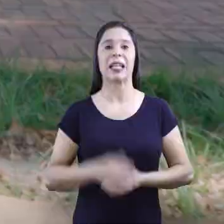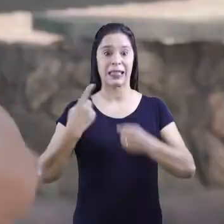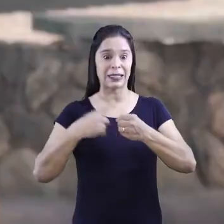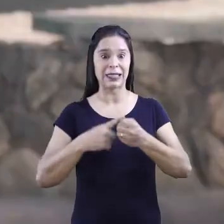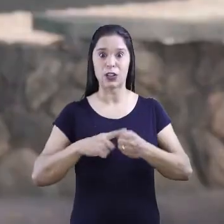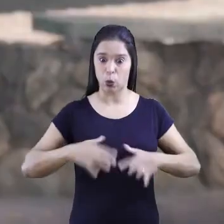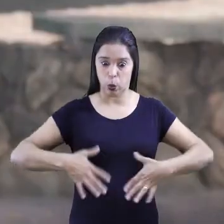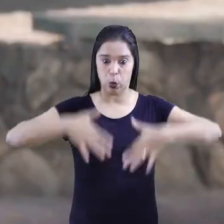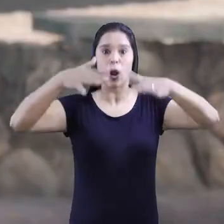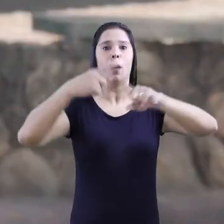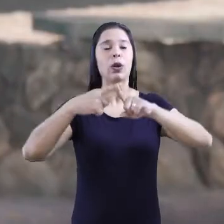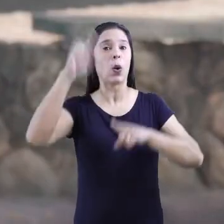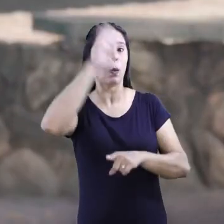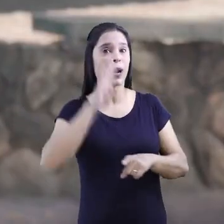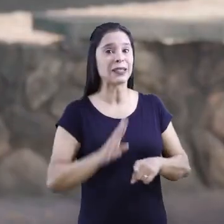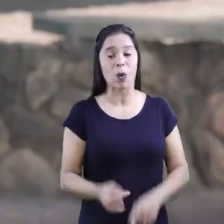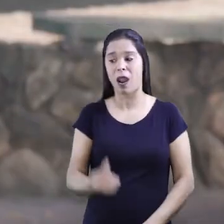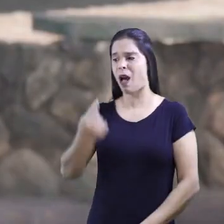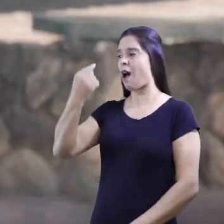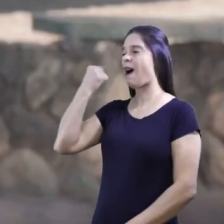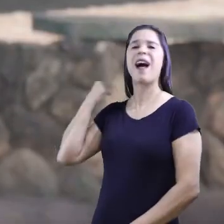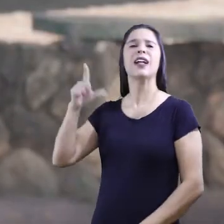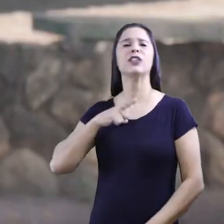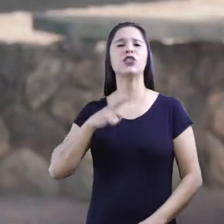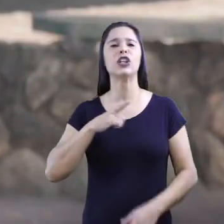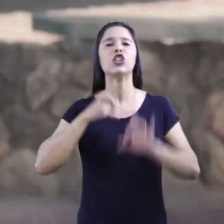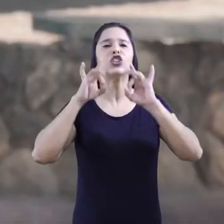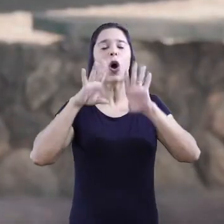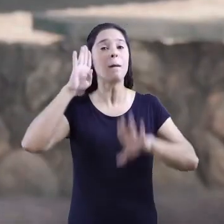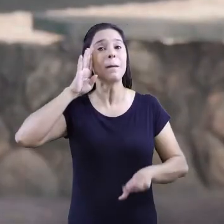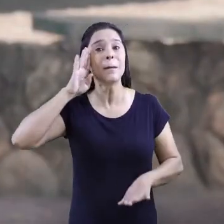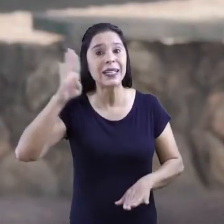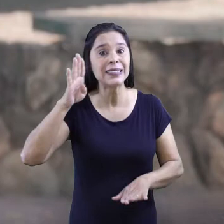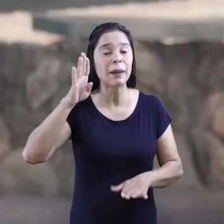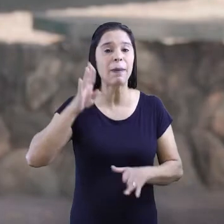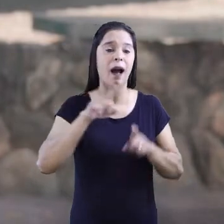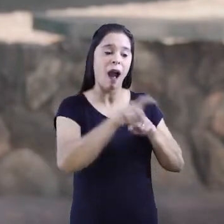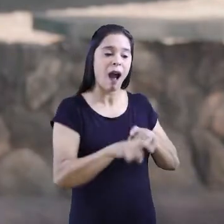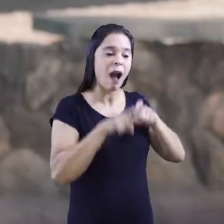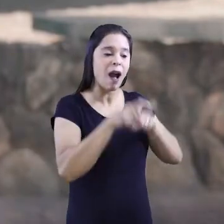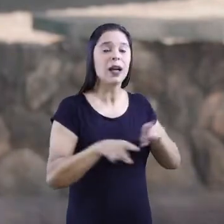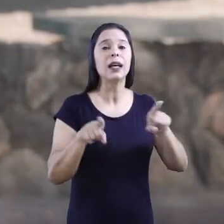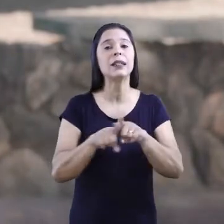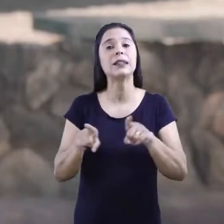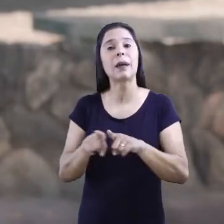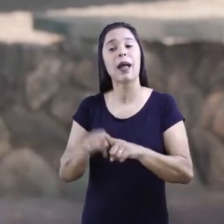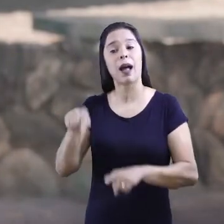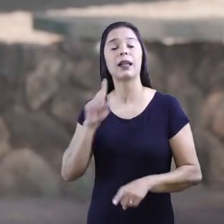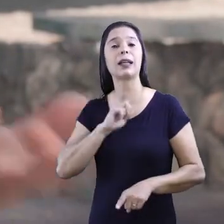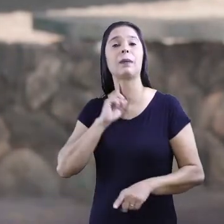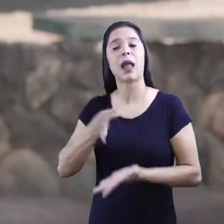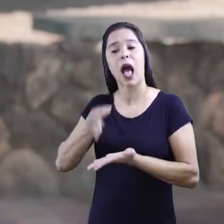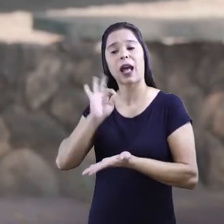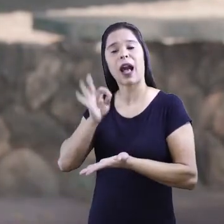uma ideia de progresso, porque a gente tinha um Brasil extremamente voltado para cafeicultura, para agricultura